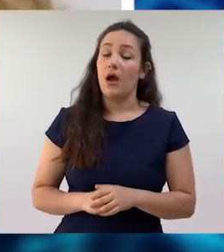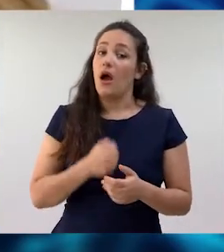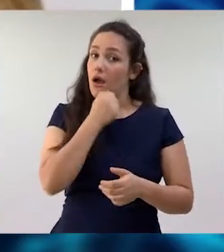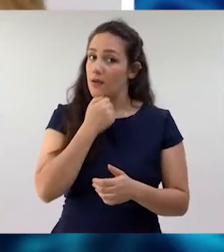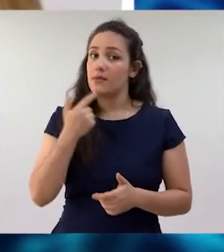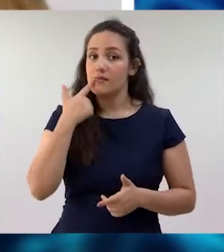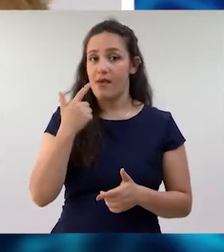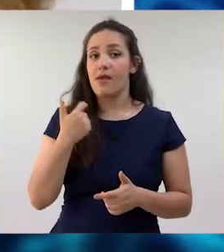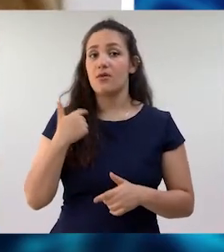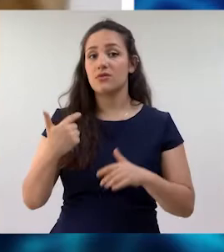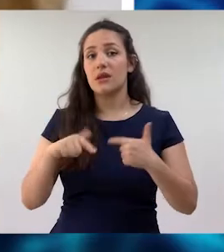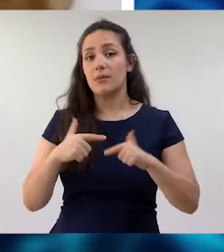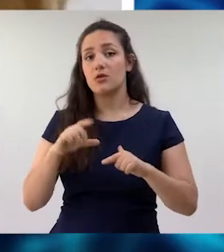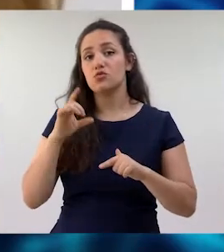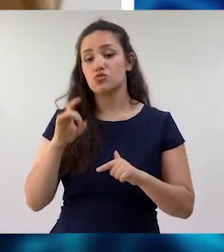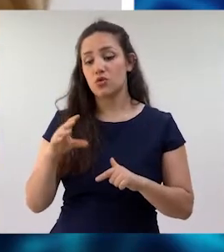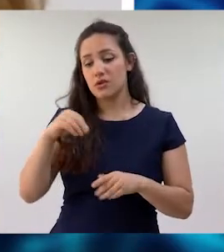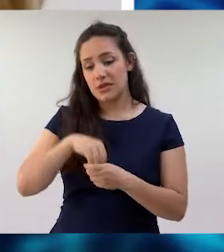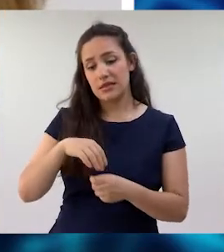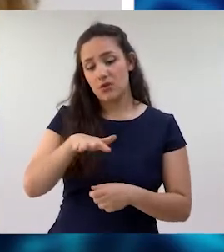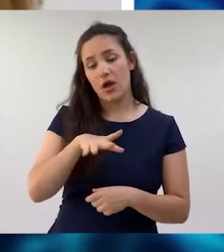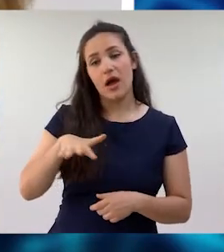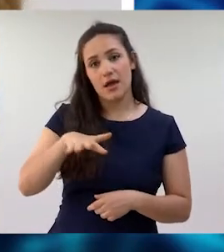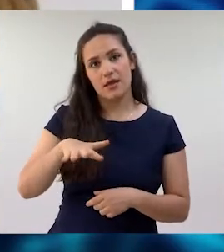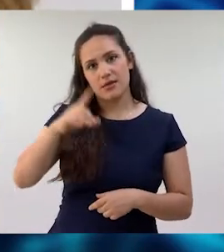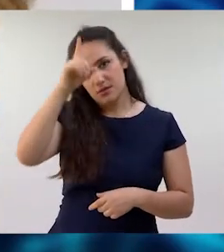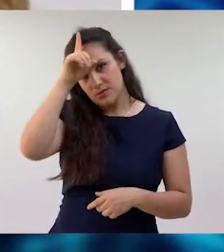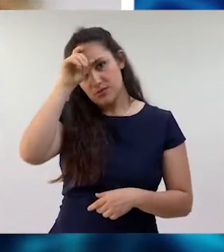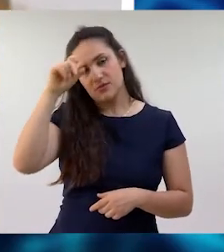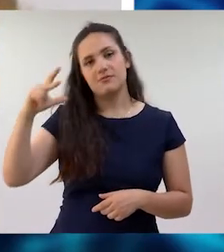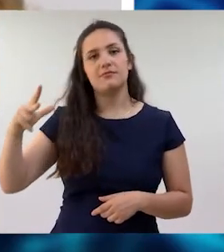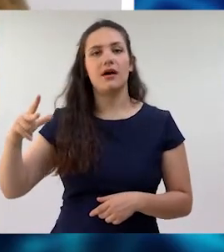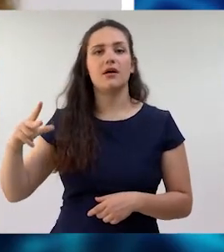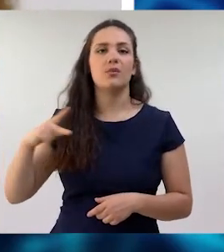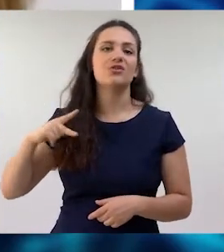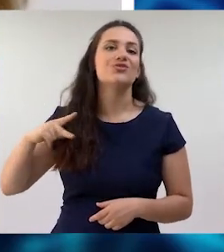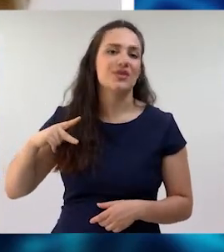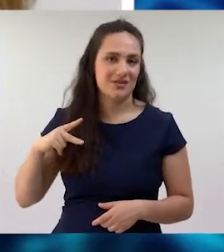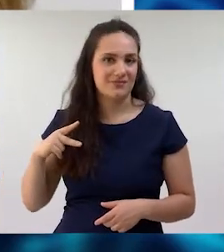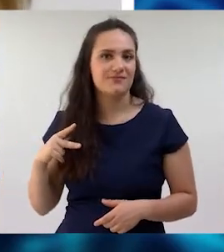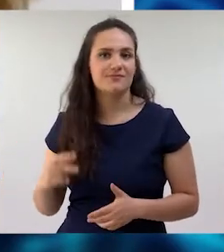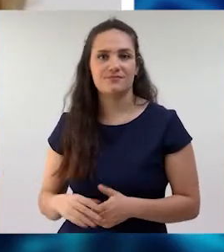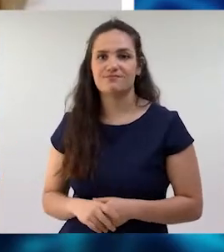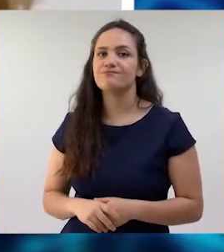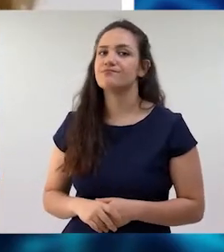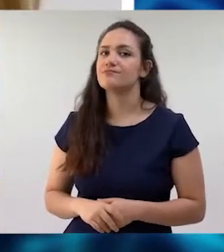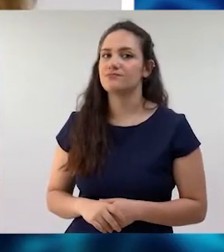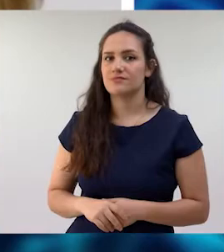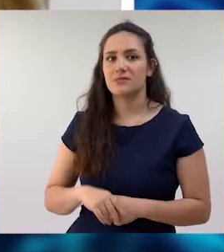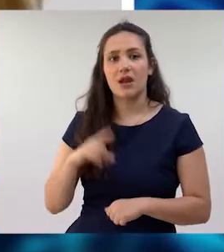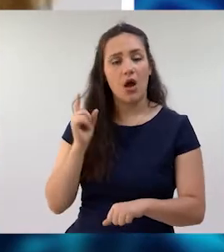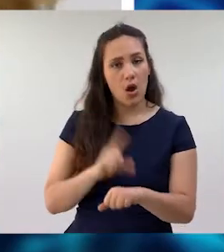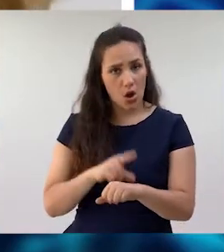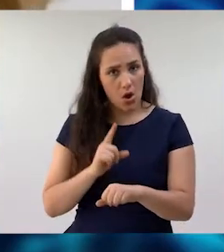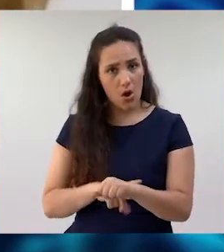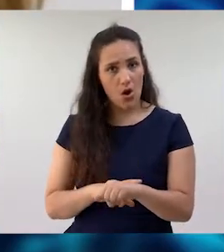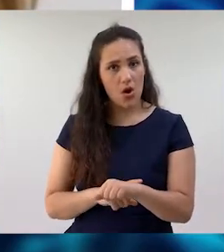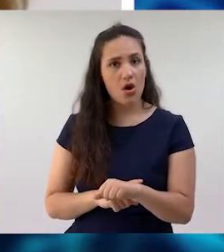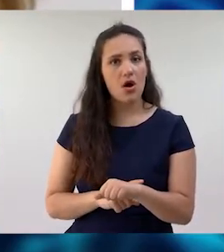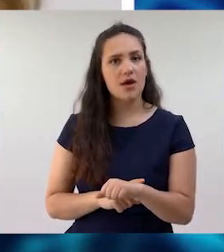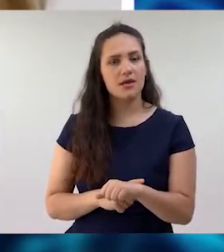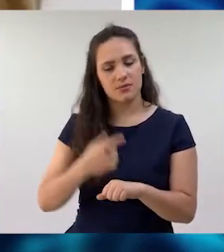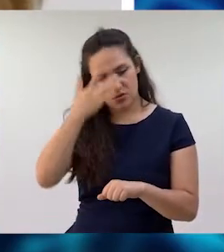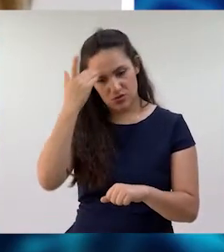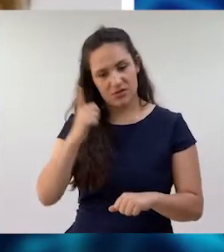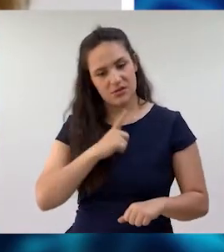privada. Então, esses pacientes que chegam até mim, chegam em estágios, obviamente, mais precoces,